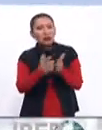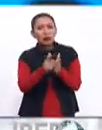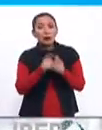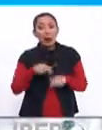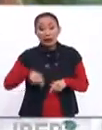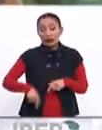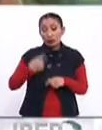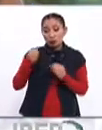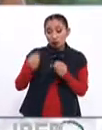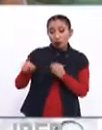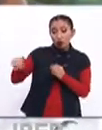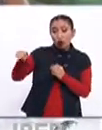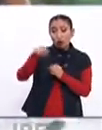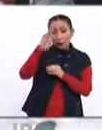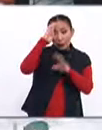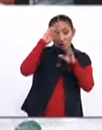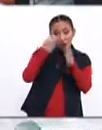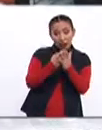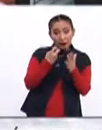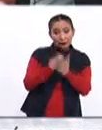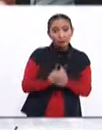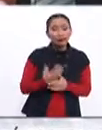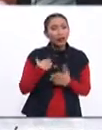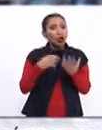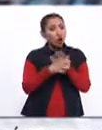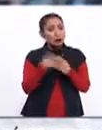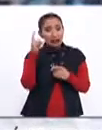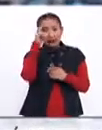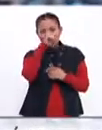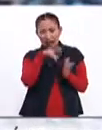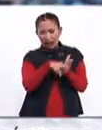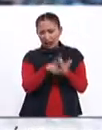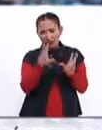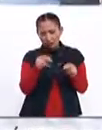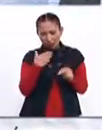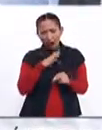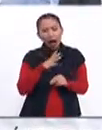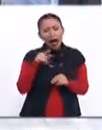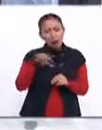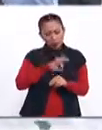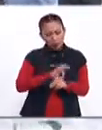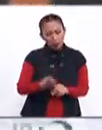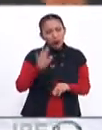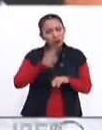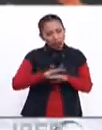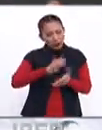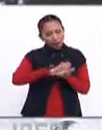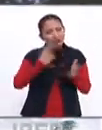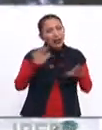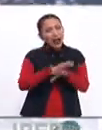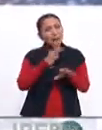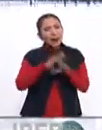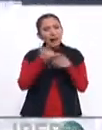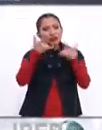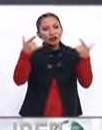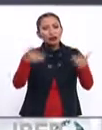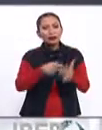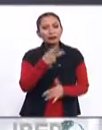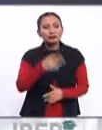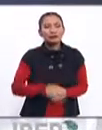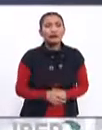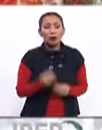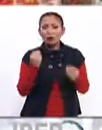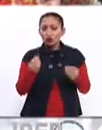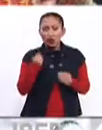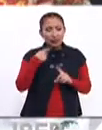aqui eu encontrei muitas pessoas com pensamento crítico. As coisas não são tão grises e tão negras como parecem e que nós podemos dar a volta à história outra vez. Nós